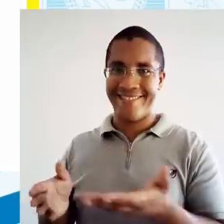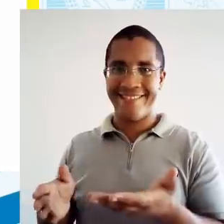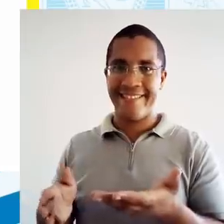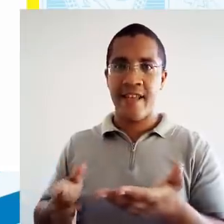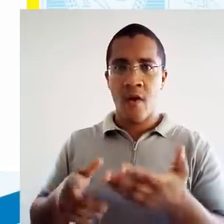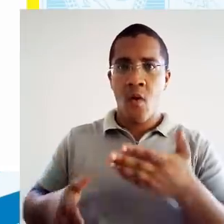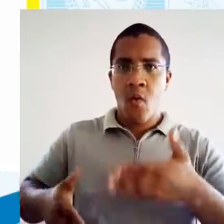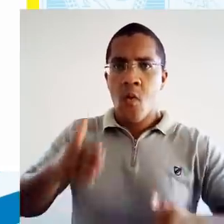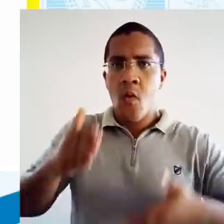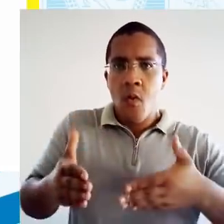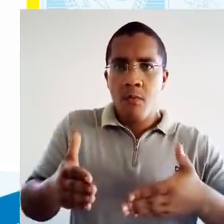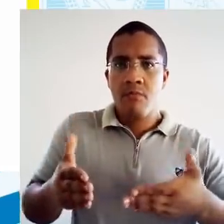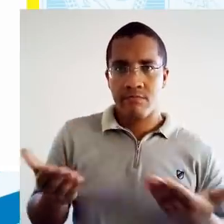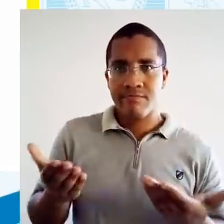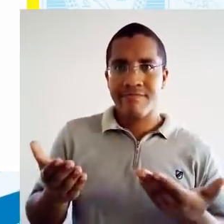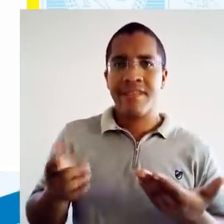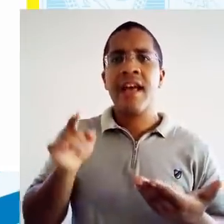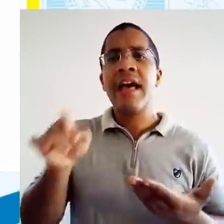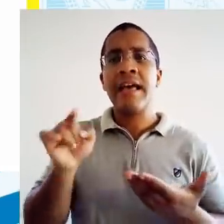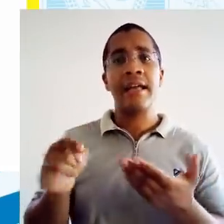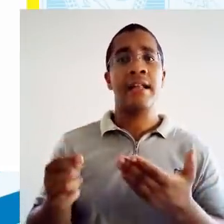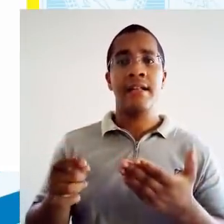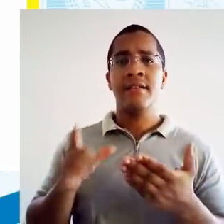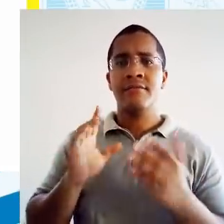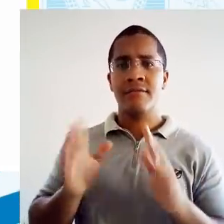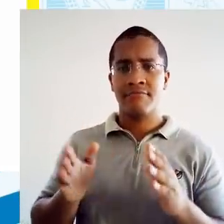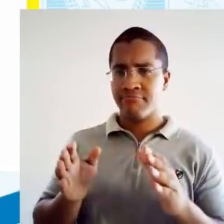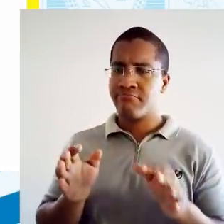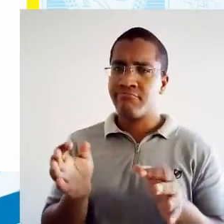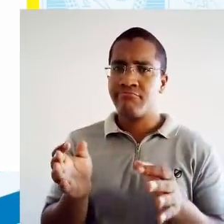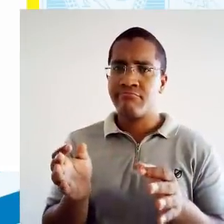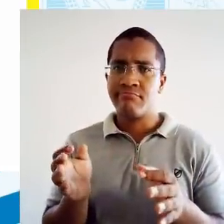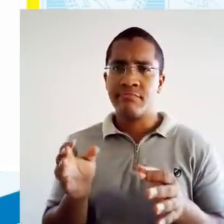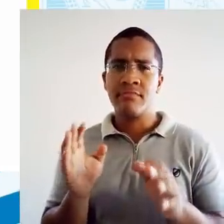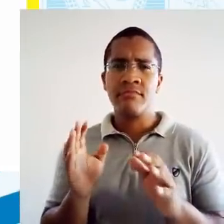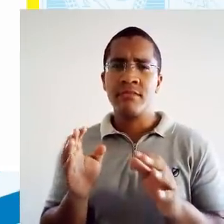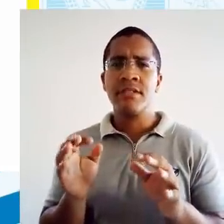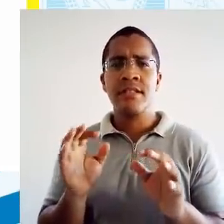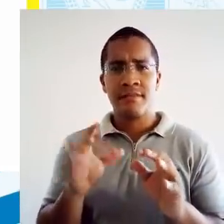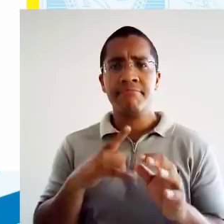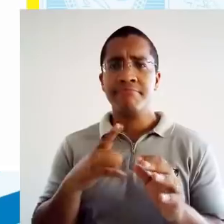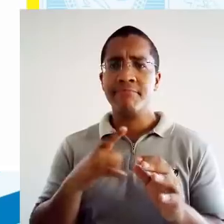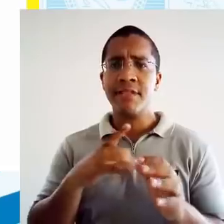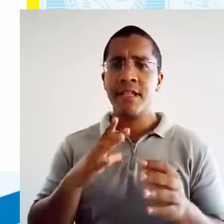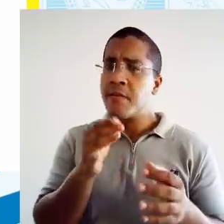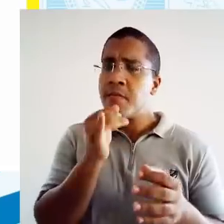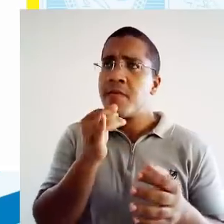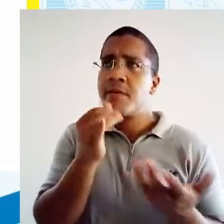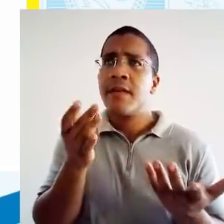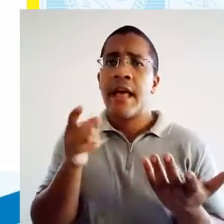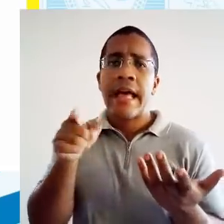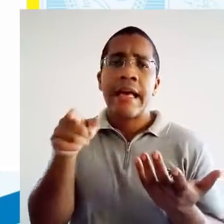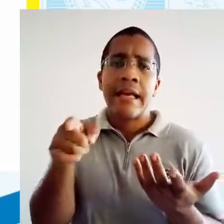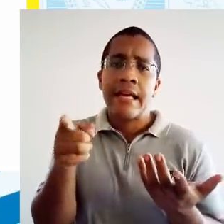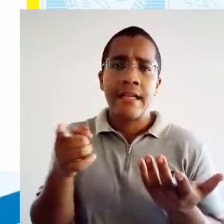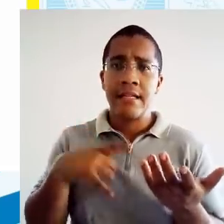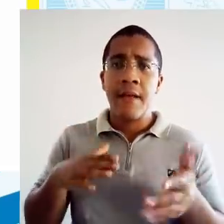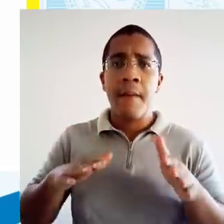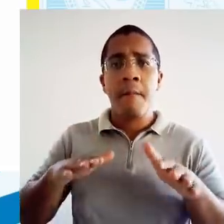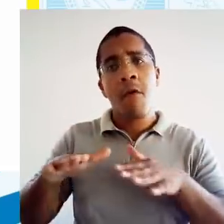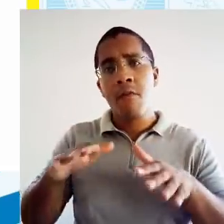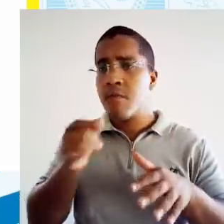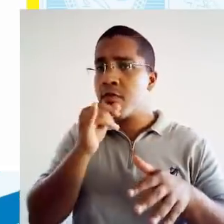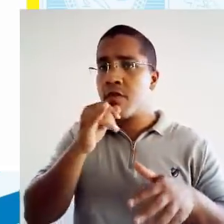os robôs propriamente ditos. Esses robôs são mecanismos que apresentam alguma atividade física,